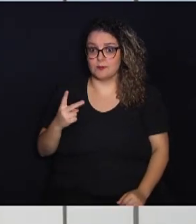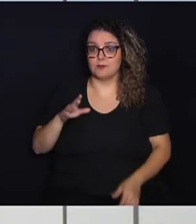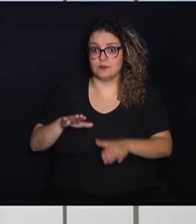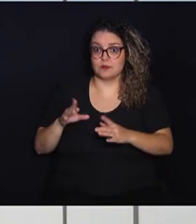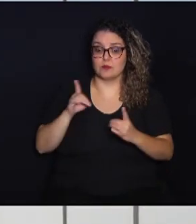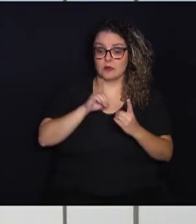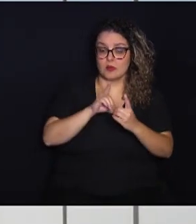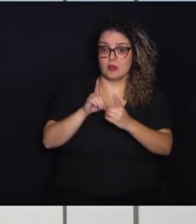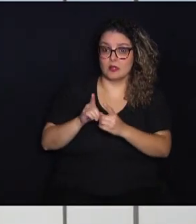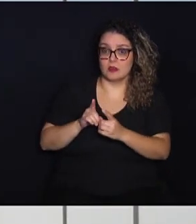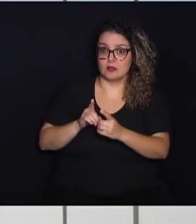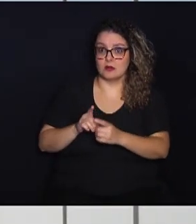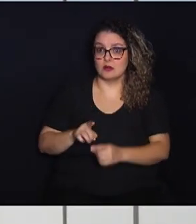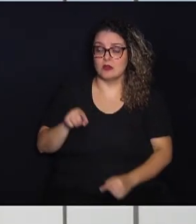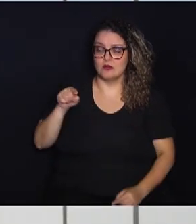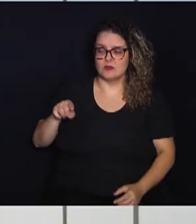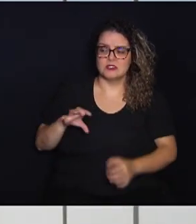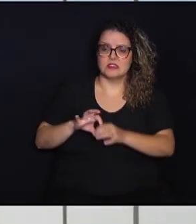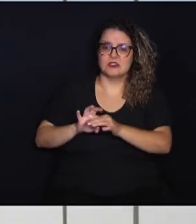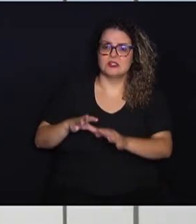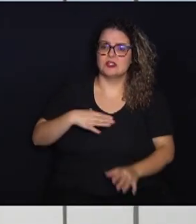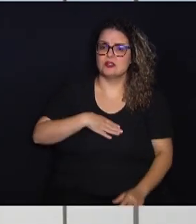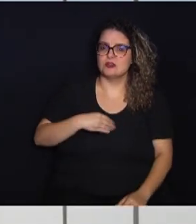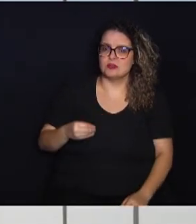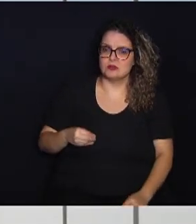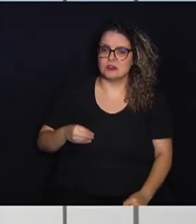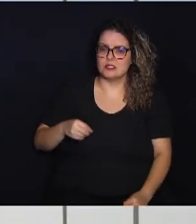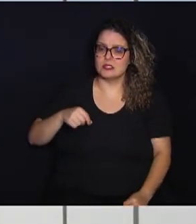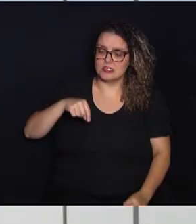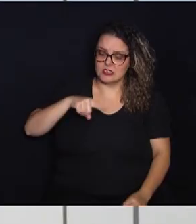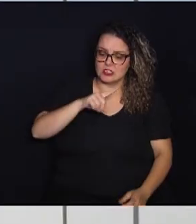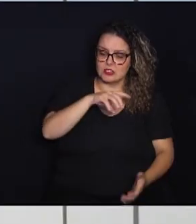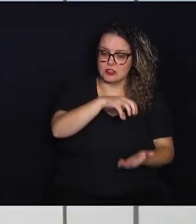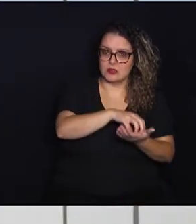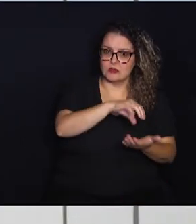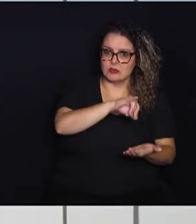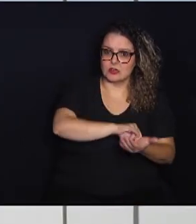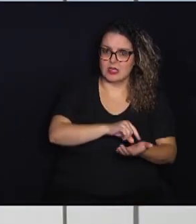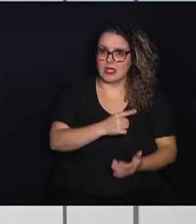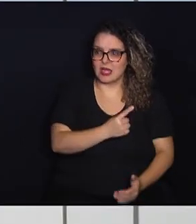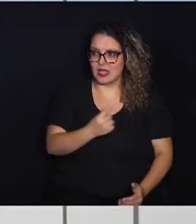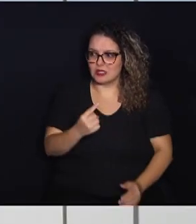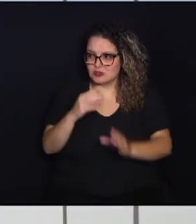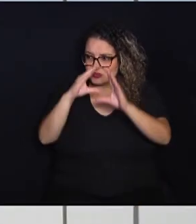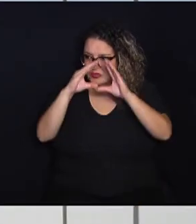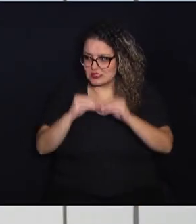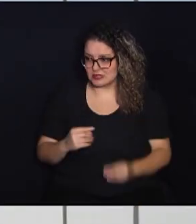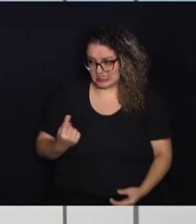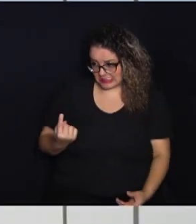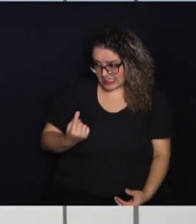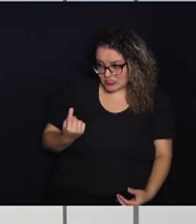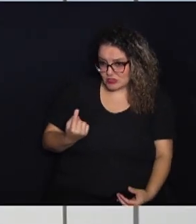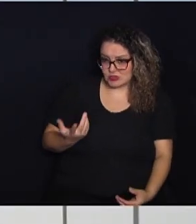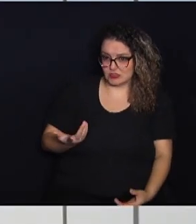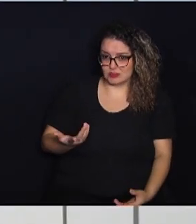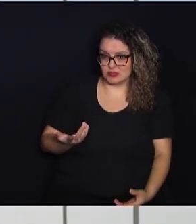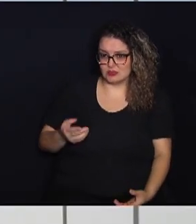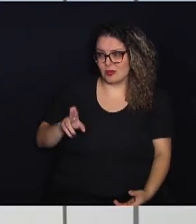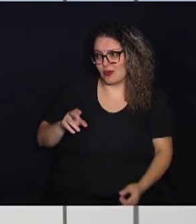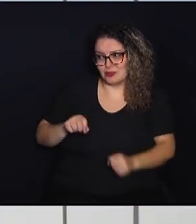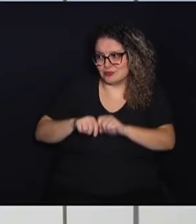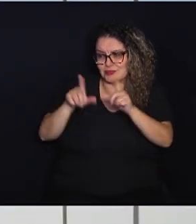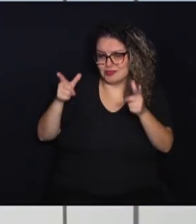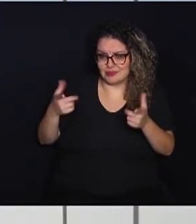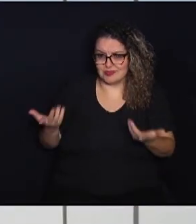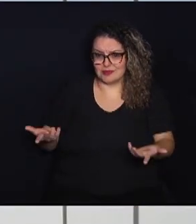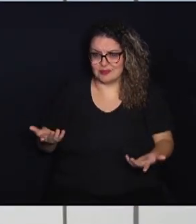falo, você deixaria o seu filho ir para o centro da cidade às 11 horas da noite sozinho? Ou mesmo de dia, você vai